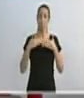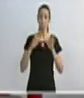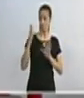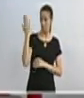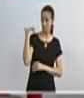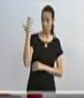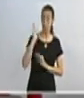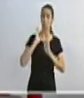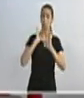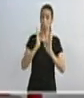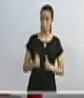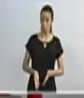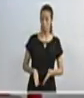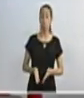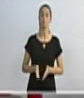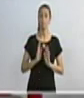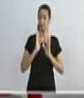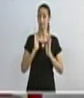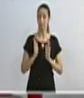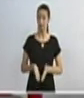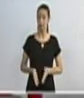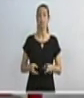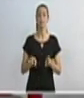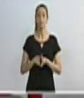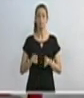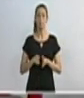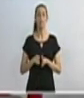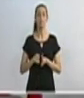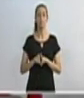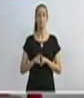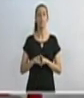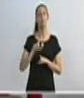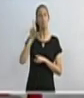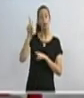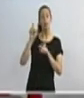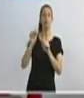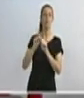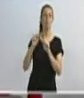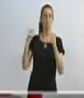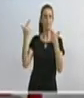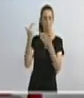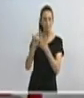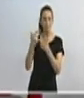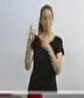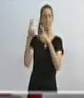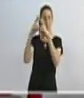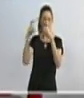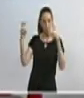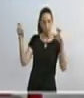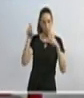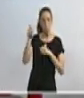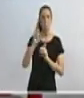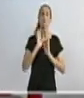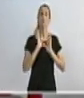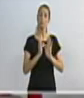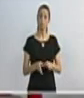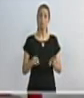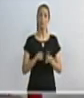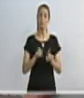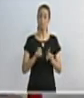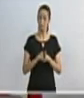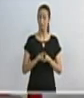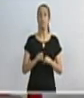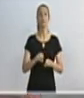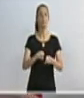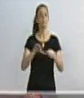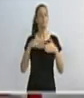passada, audiências já ocorreram na Assembleia Legislativa, já teve, inclusive, audiência pública regionalizada